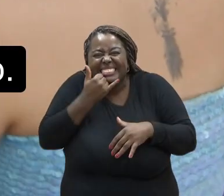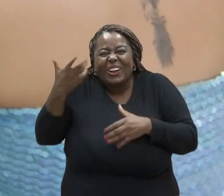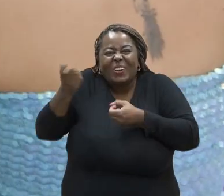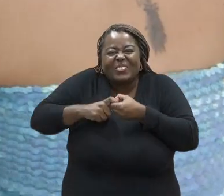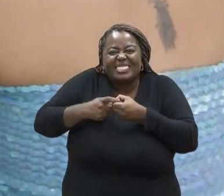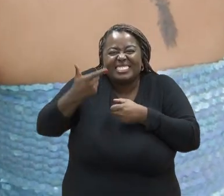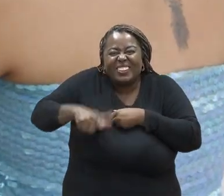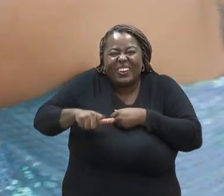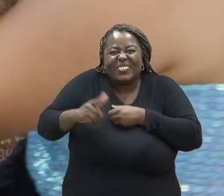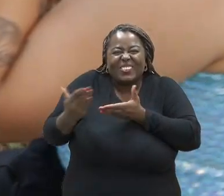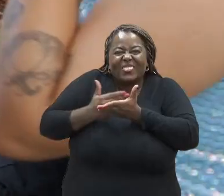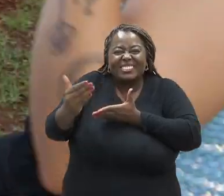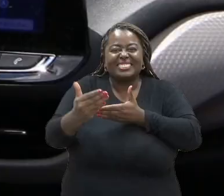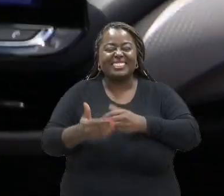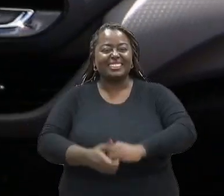novo.